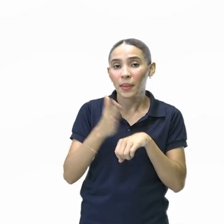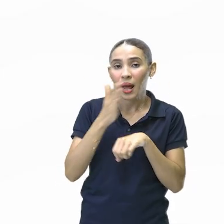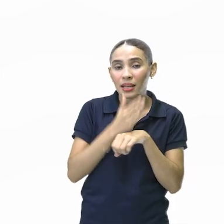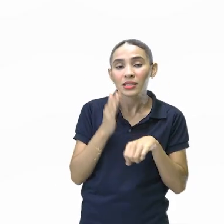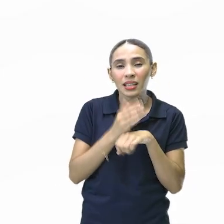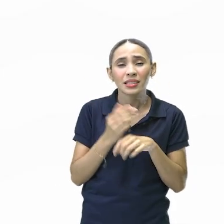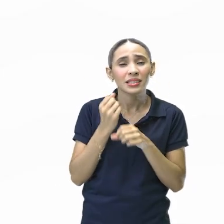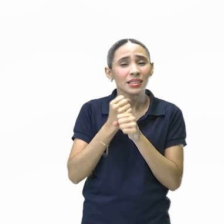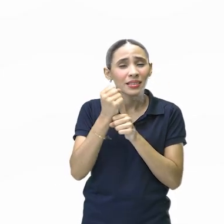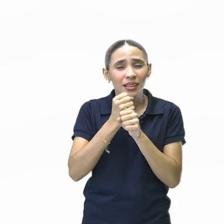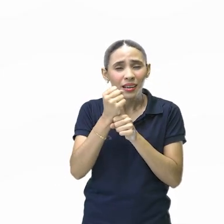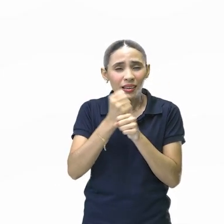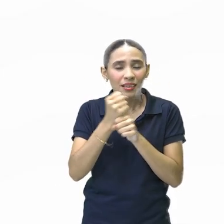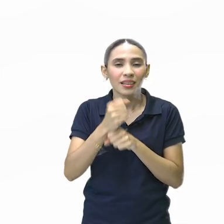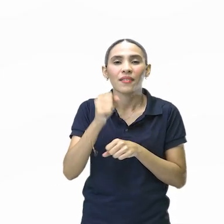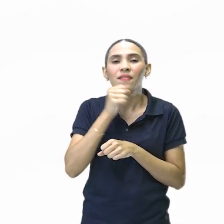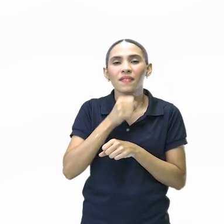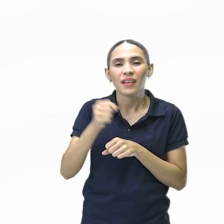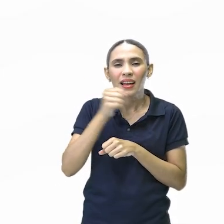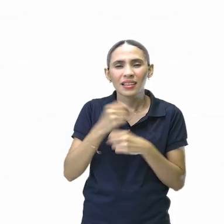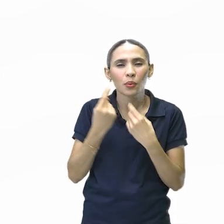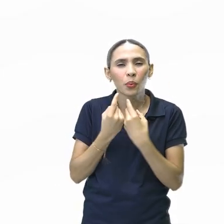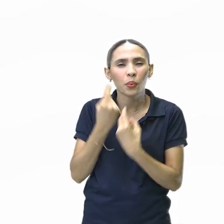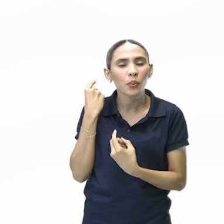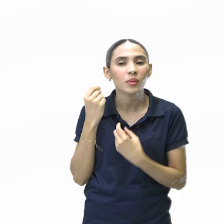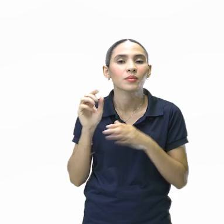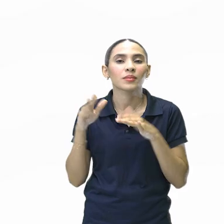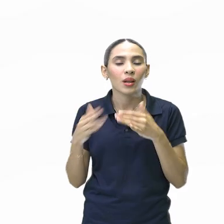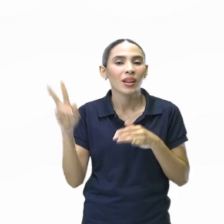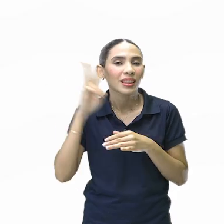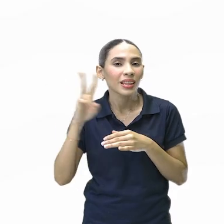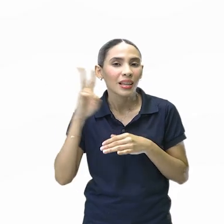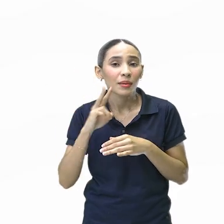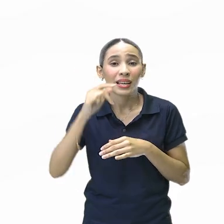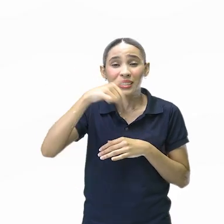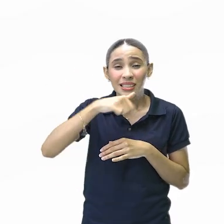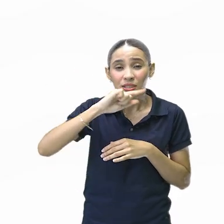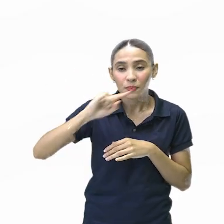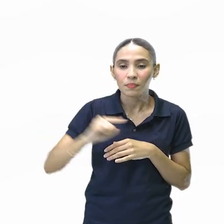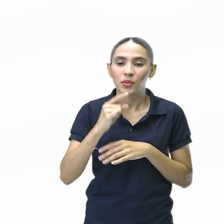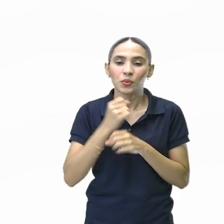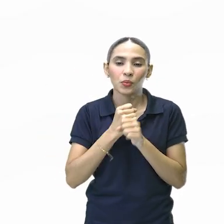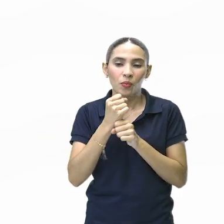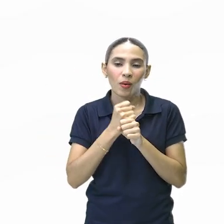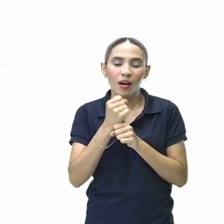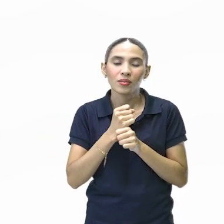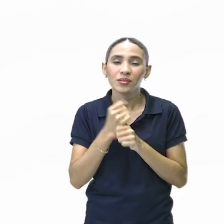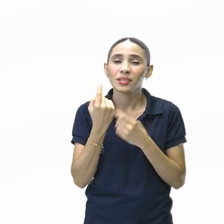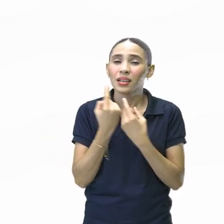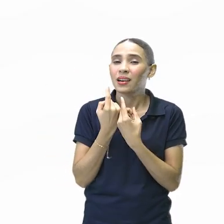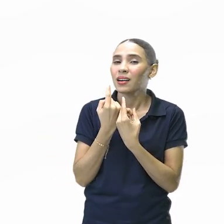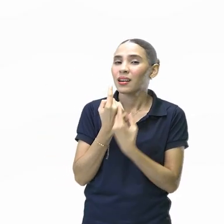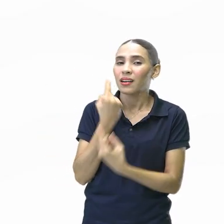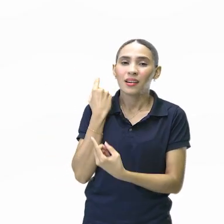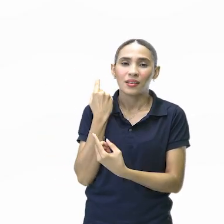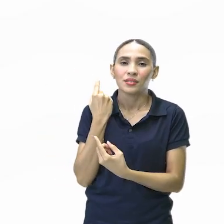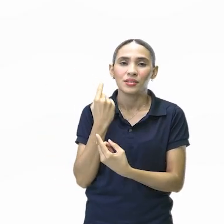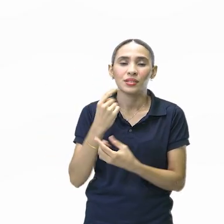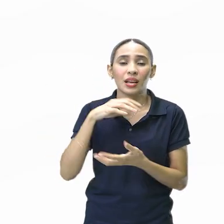práticas milenares. Isso mesmo, olha aí, remonta a 7.000 anos, muito antes de